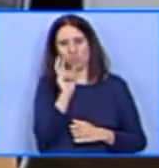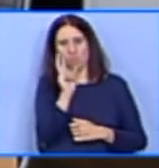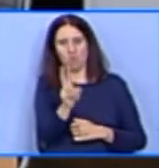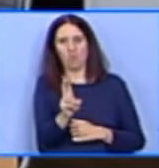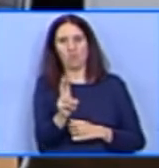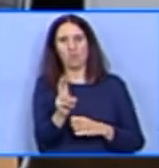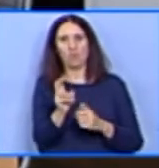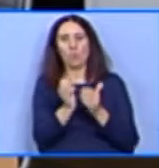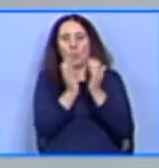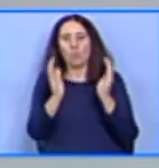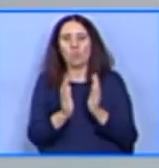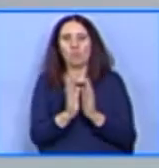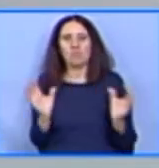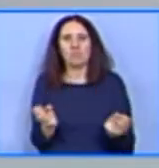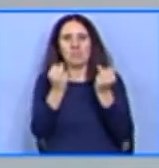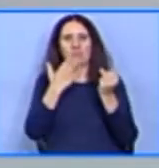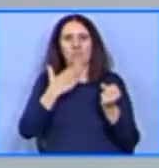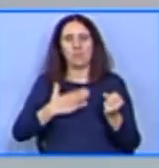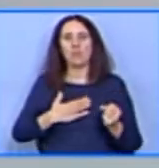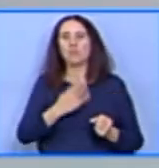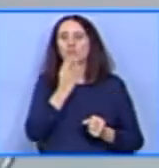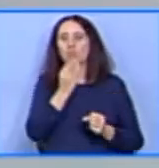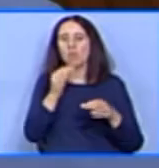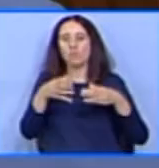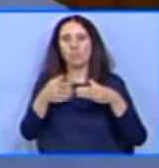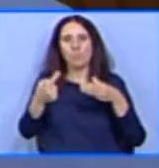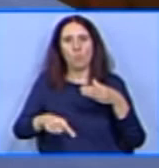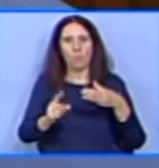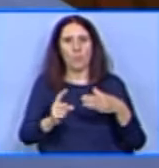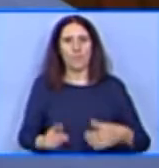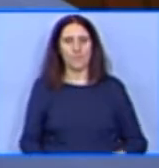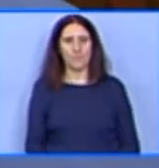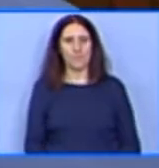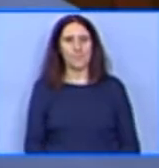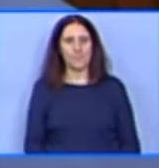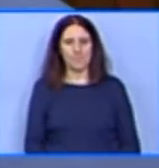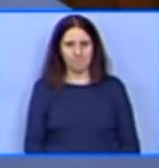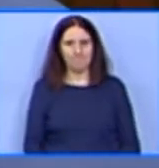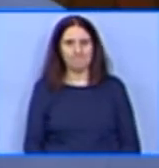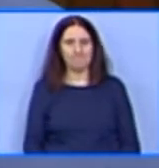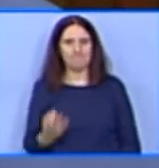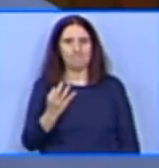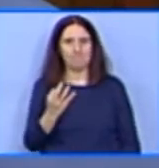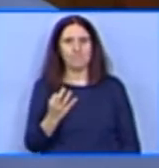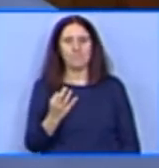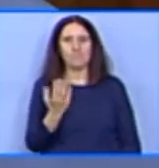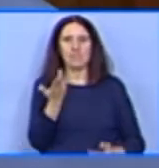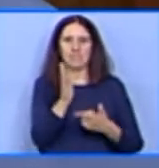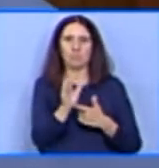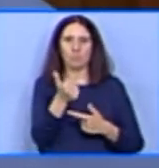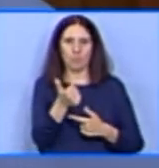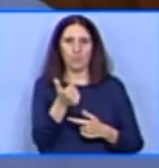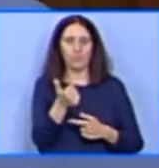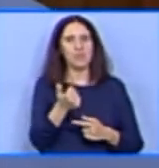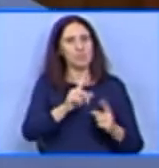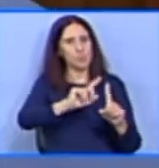salvação a todos, não exclusivamente ao ambiente judaico. Não é? Sim, este é um bom exemplo. Há outros nos textos